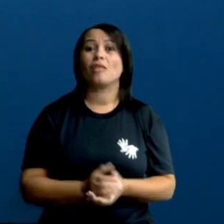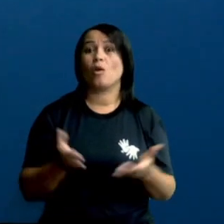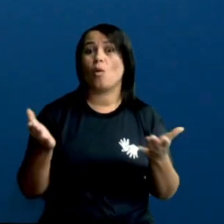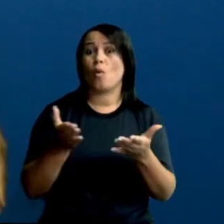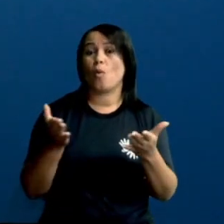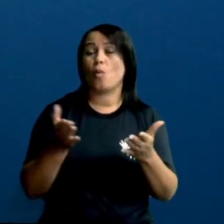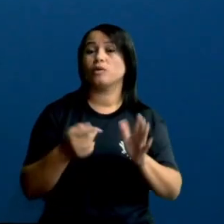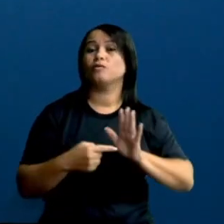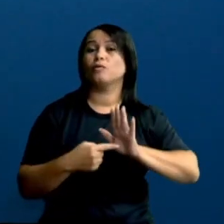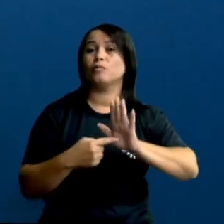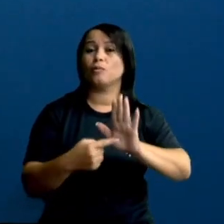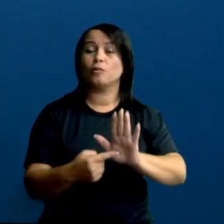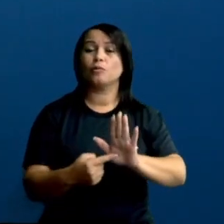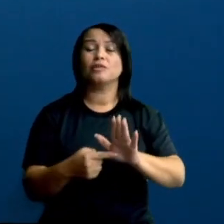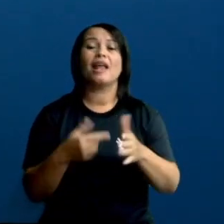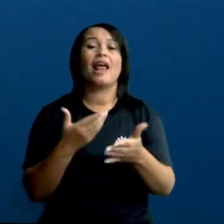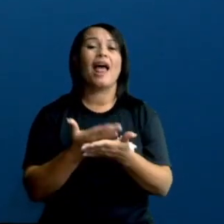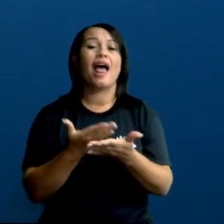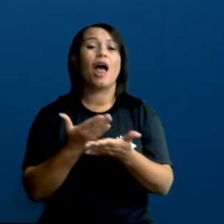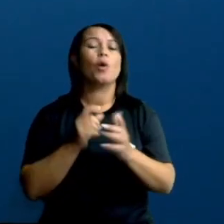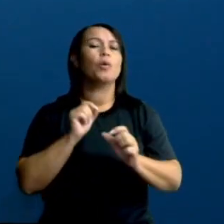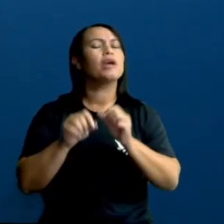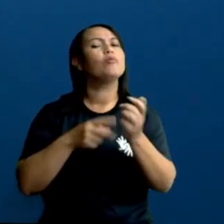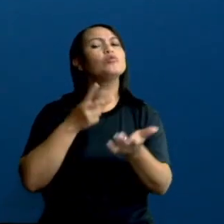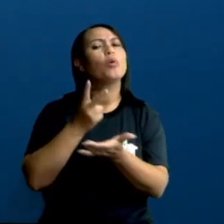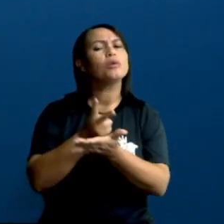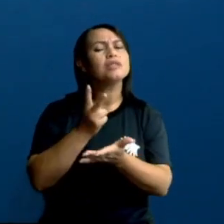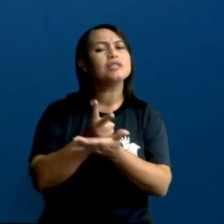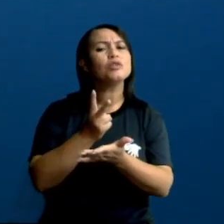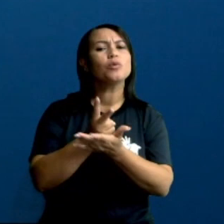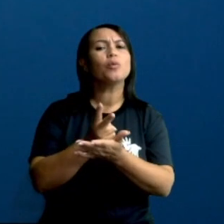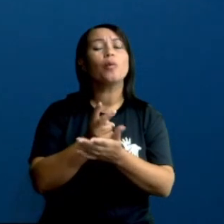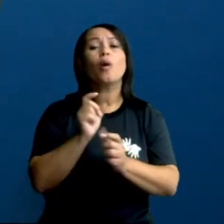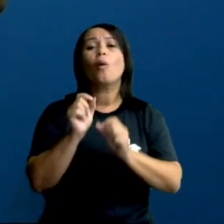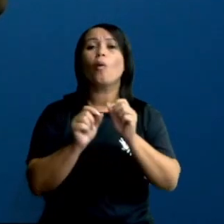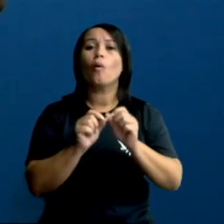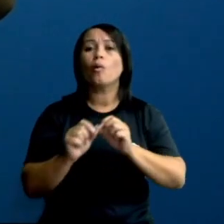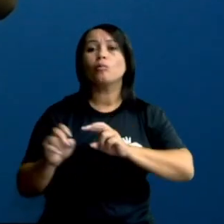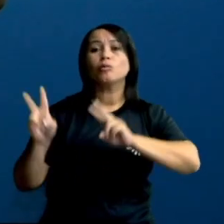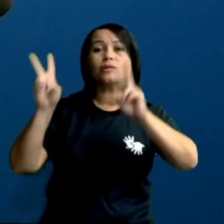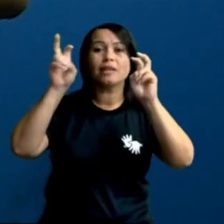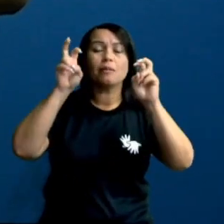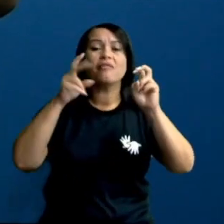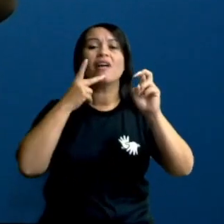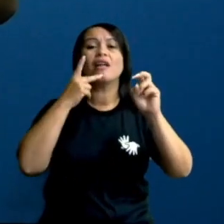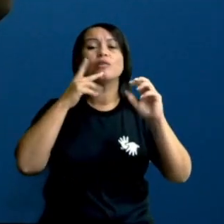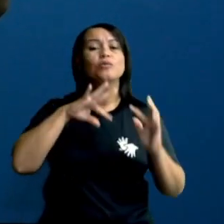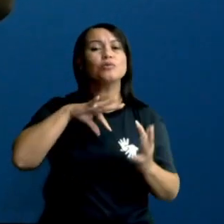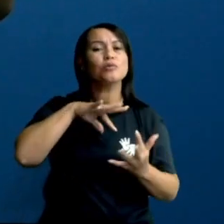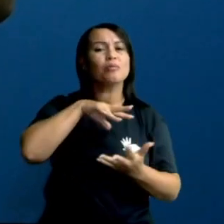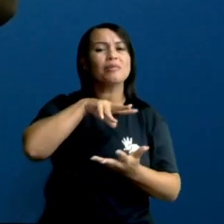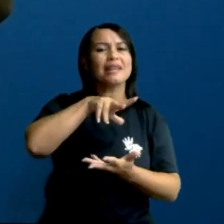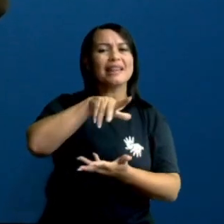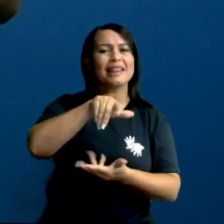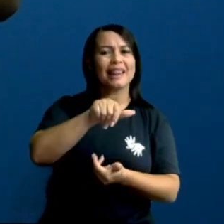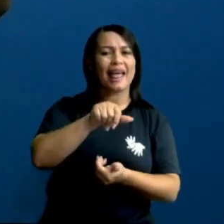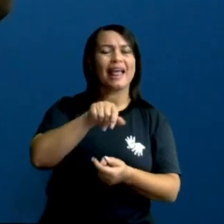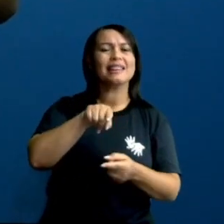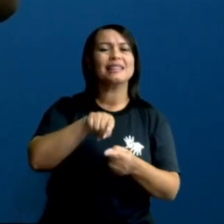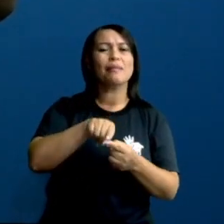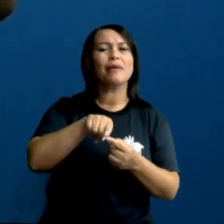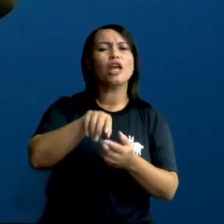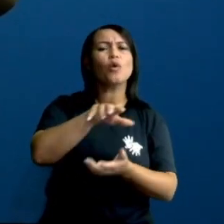Hoje na nossa aula nós vamos continuar com a nossa unidade temática de Terra e Universo e nosso objeto